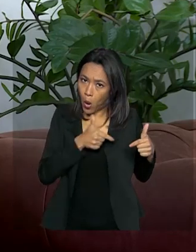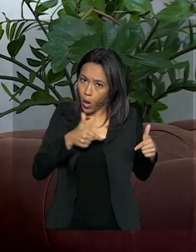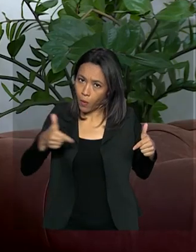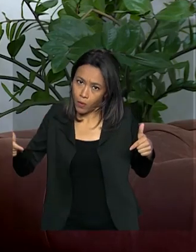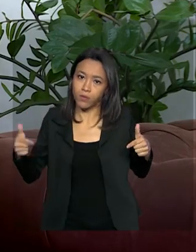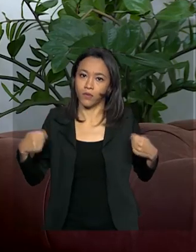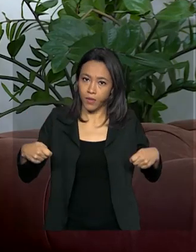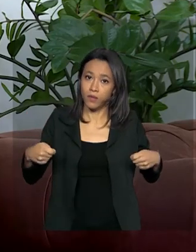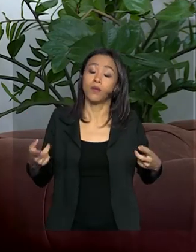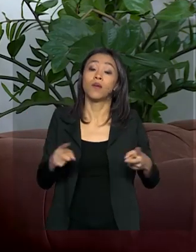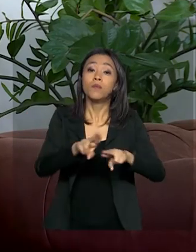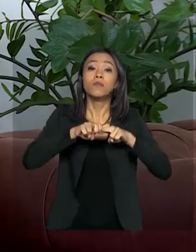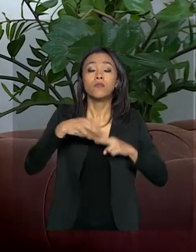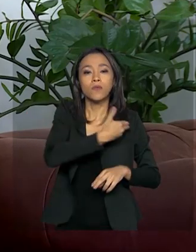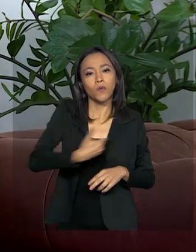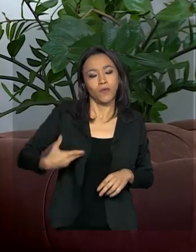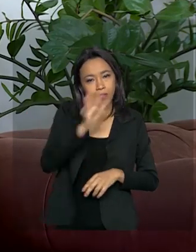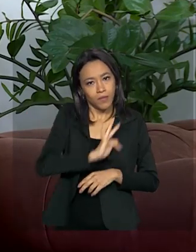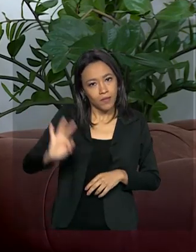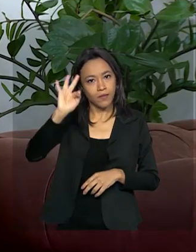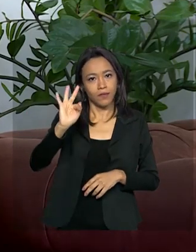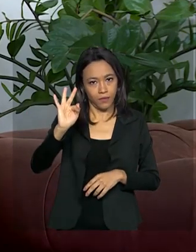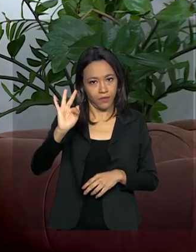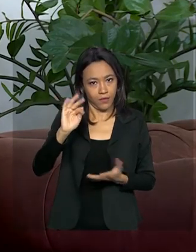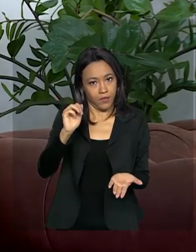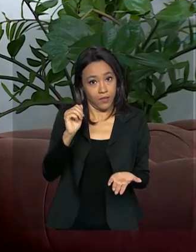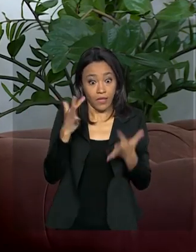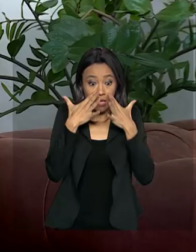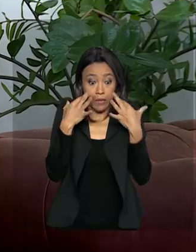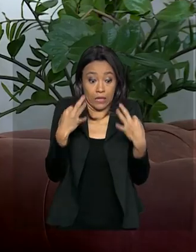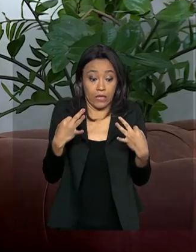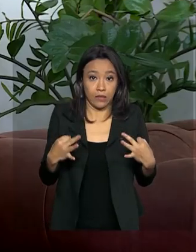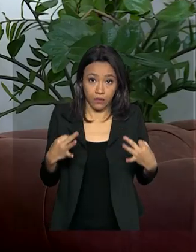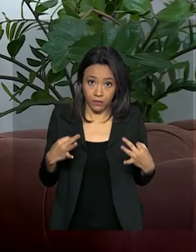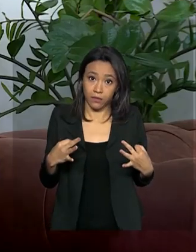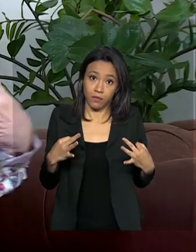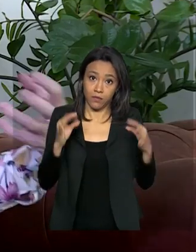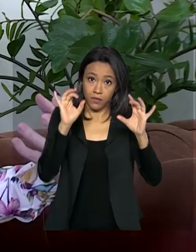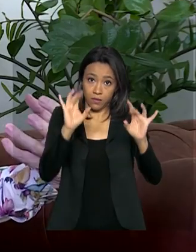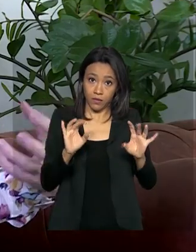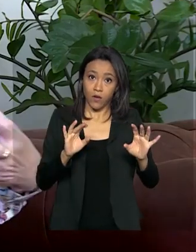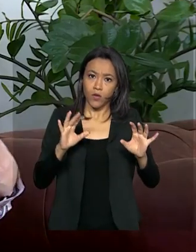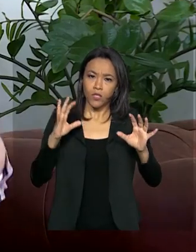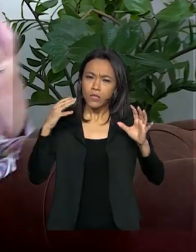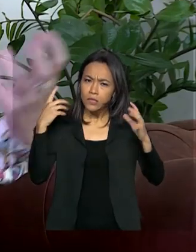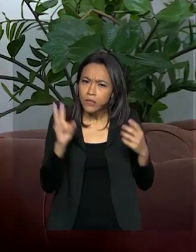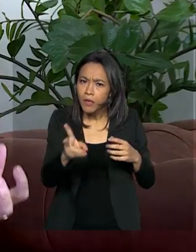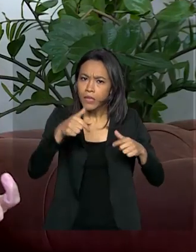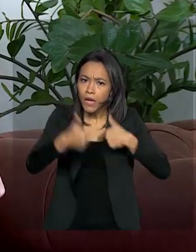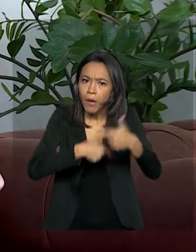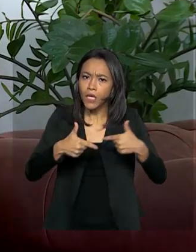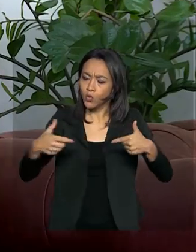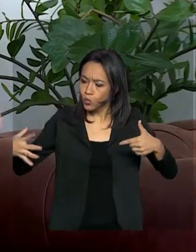que o governo brasileiro esse governo tem olhado atentamente né fazendo as coisas em conjunto né